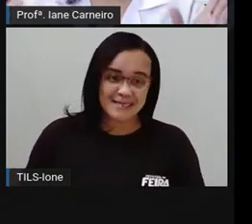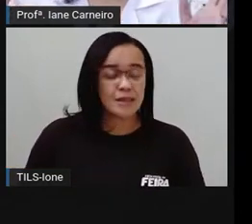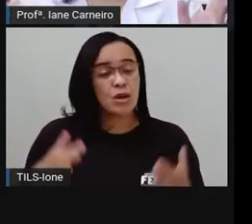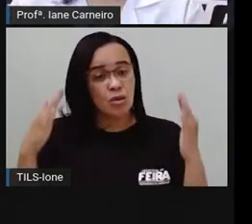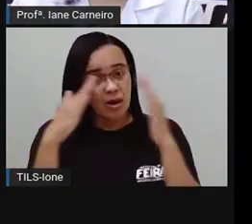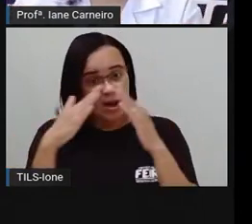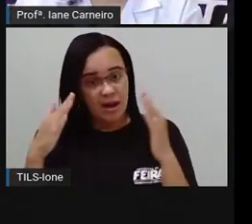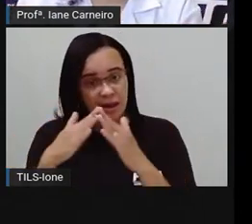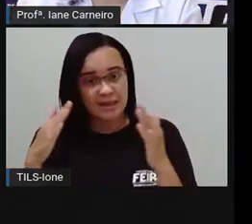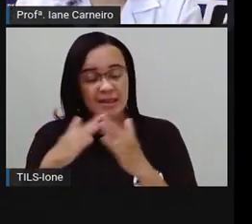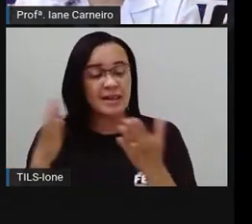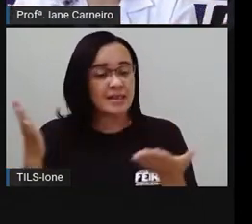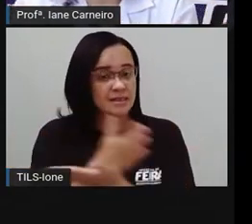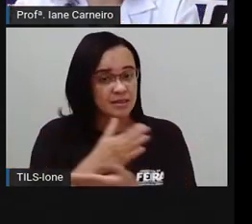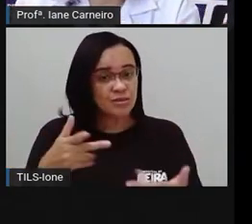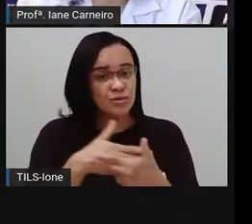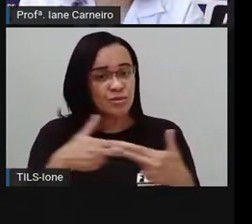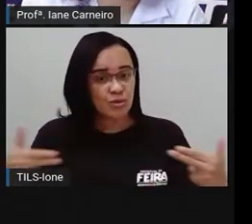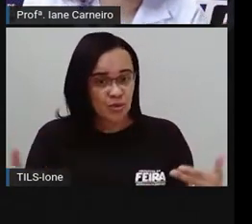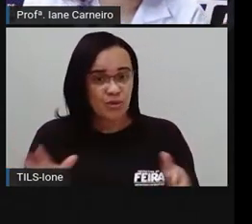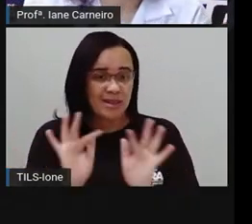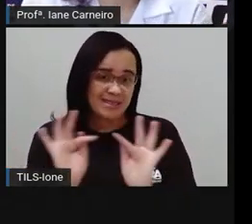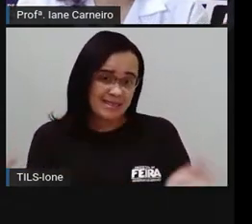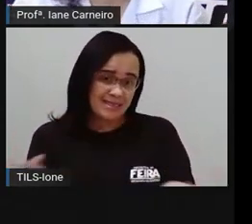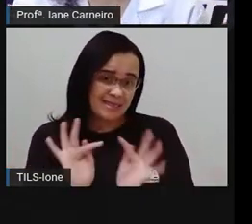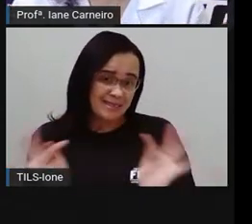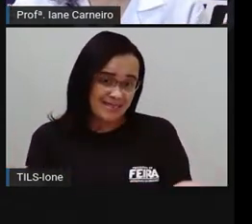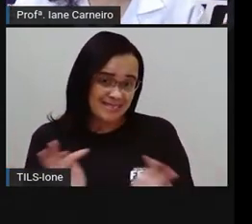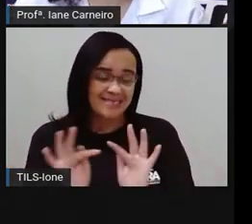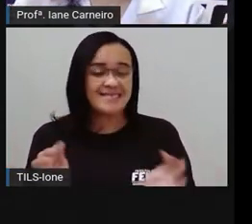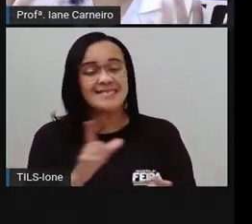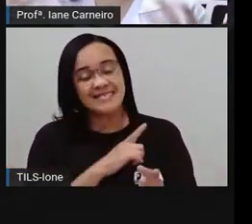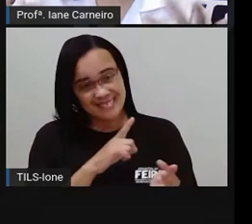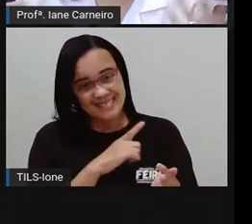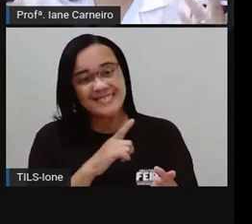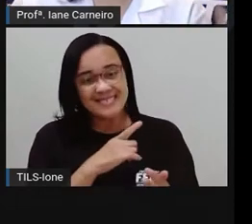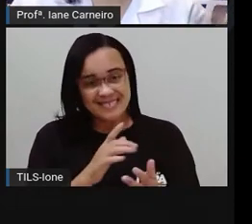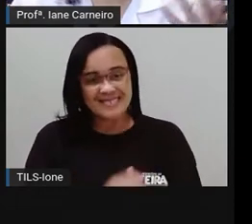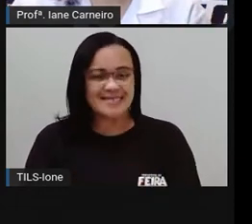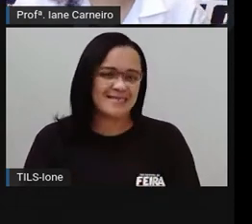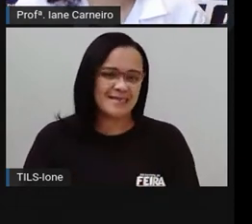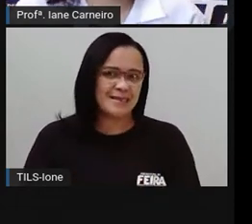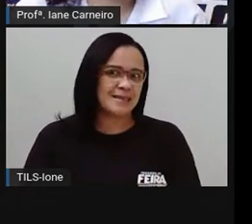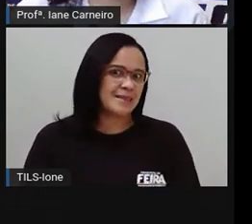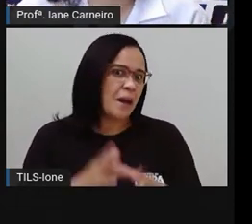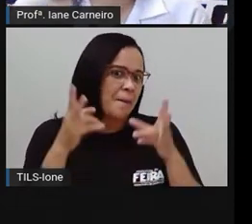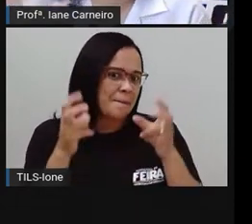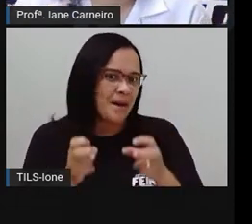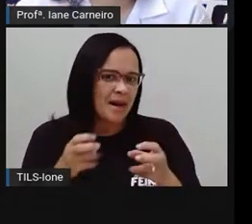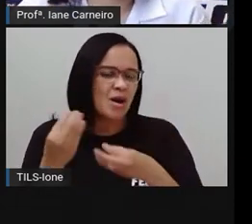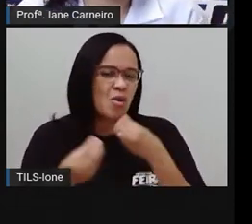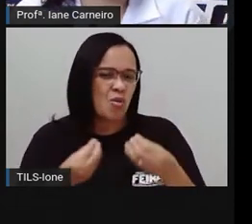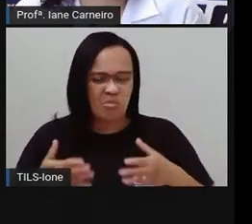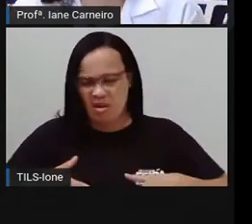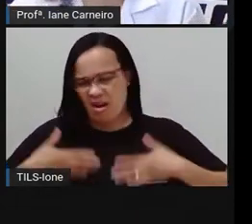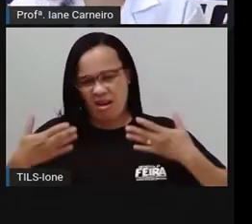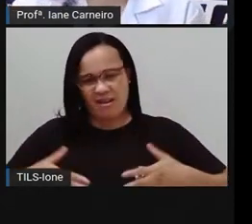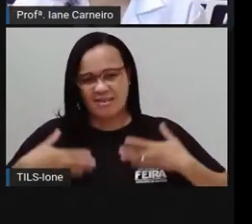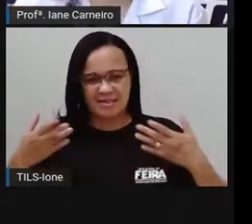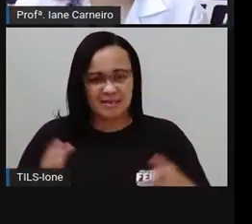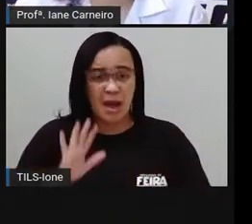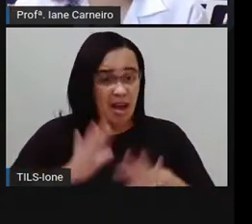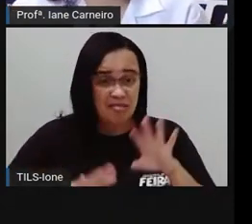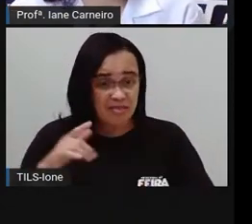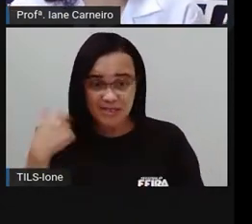não tem esses objetos, fica mais simplesinha, mais, né, sem muita alegria no ambiente. Então, quando coloca,